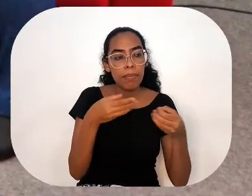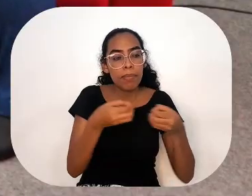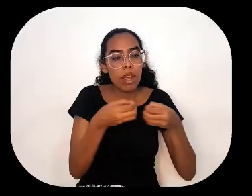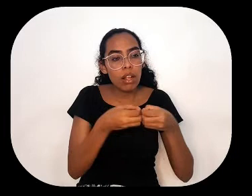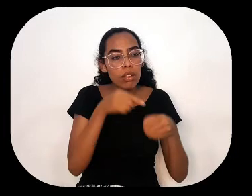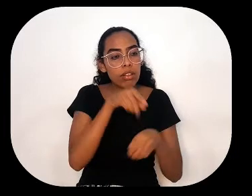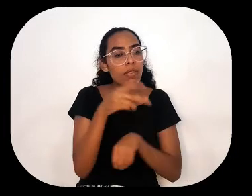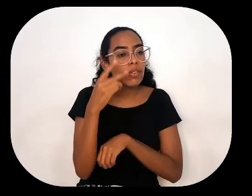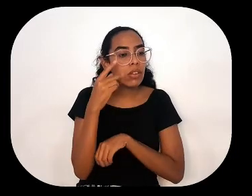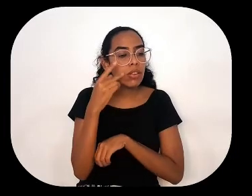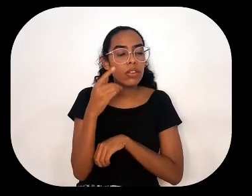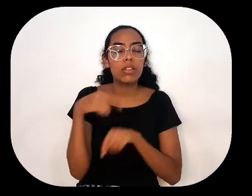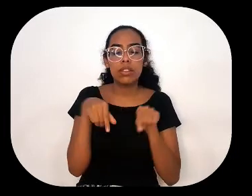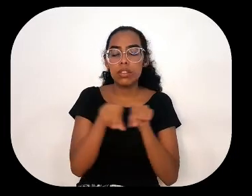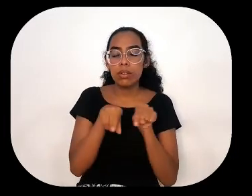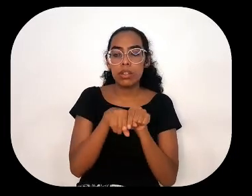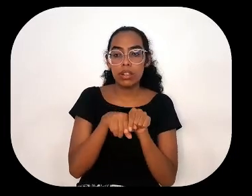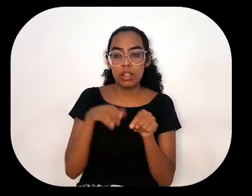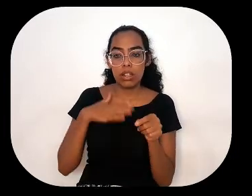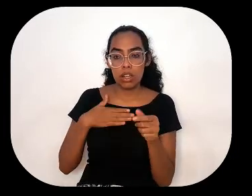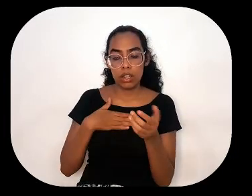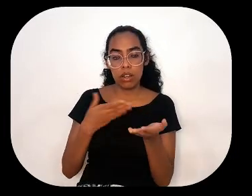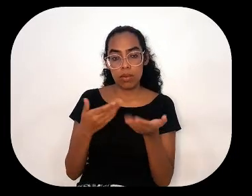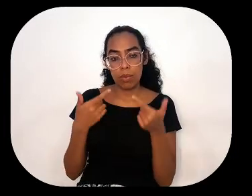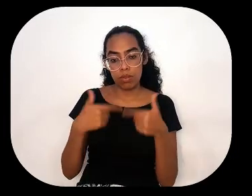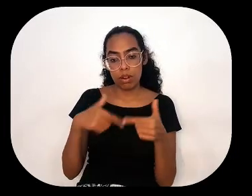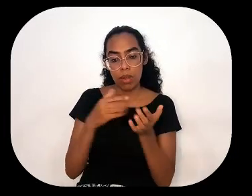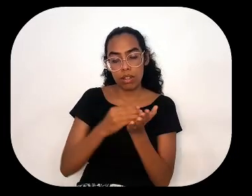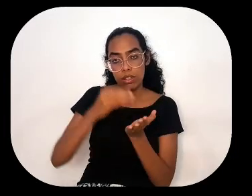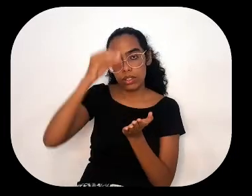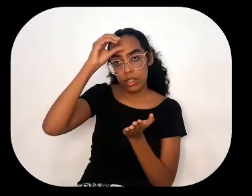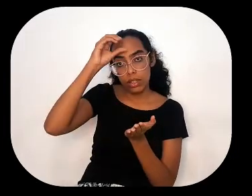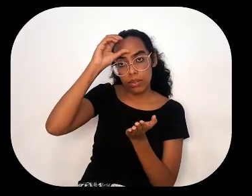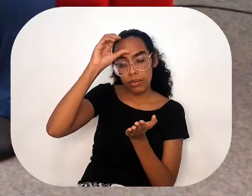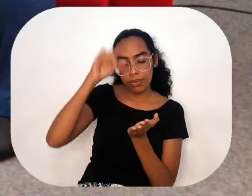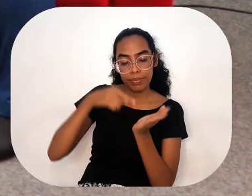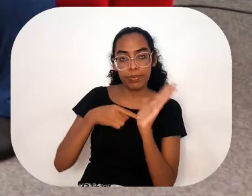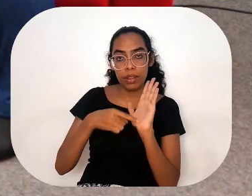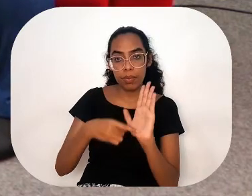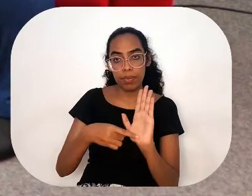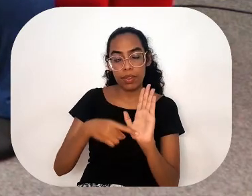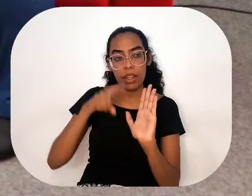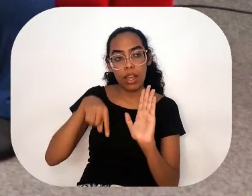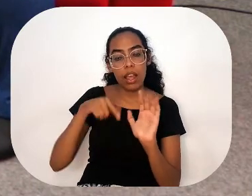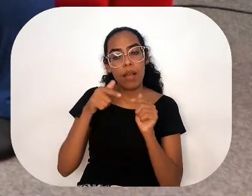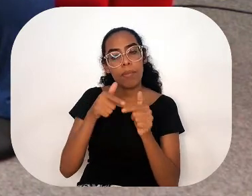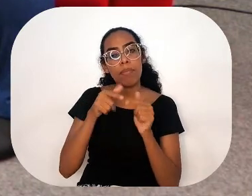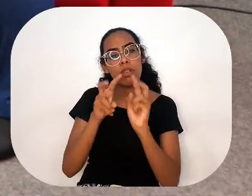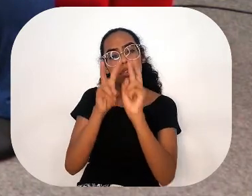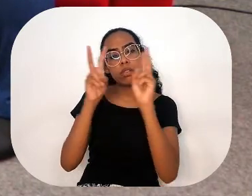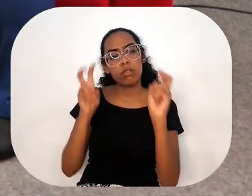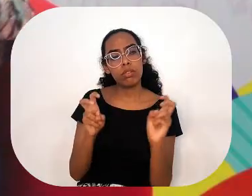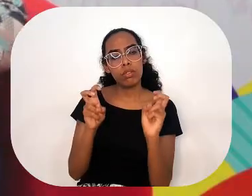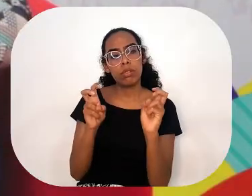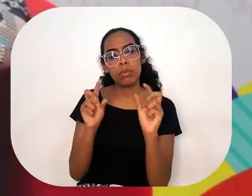esse é o meu trabalho de tese que trabalha a borda né A questão dessa desse aspecto